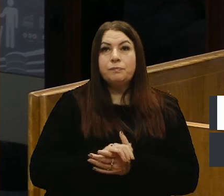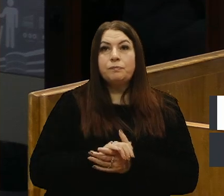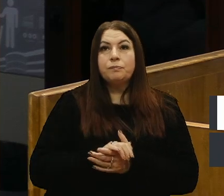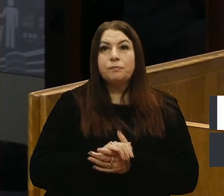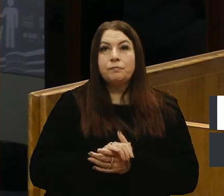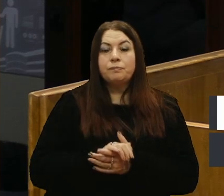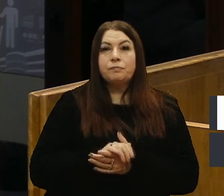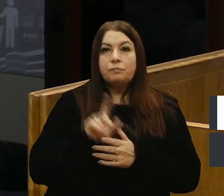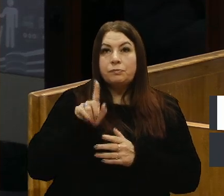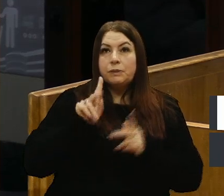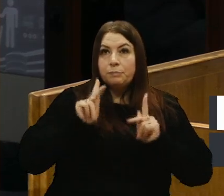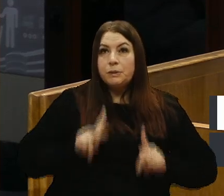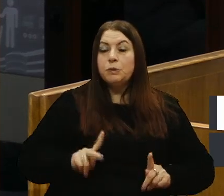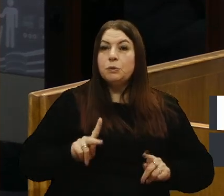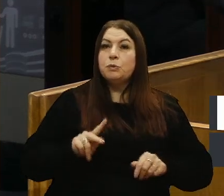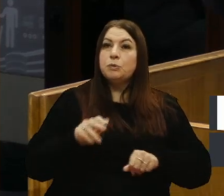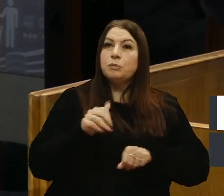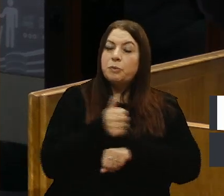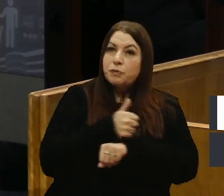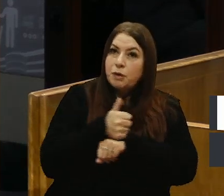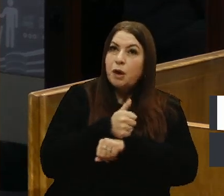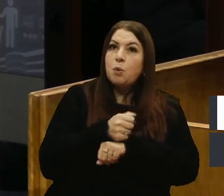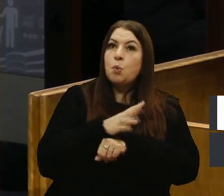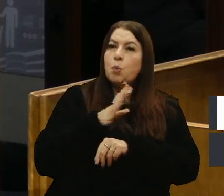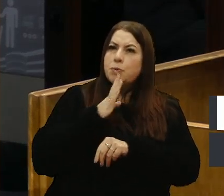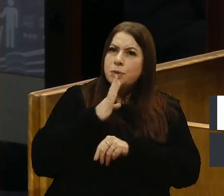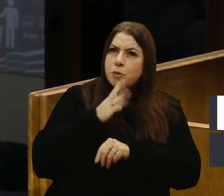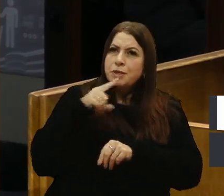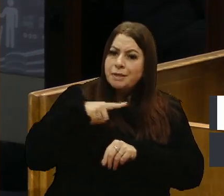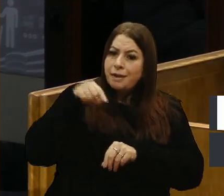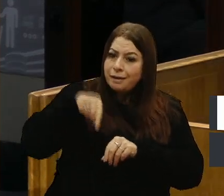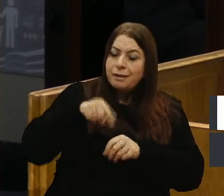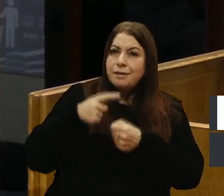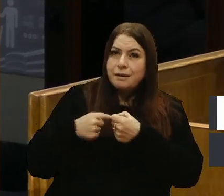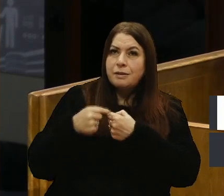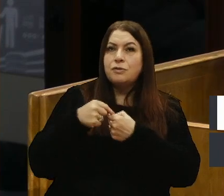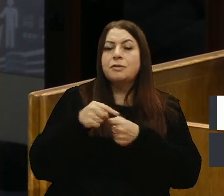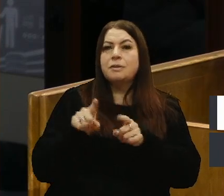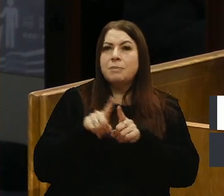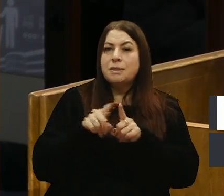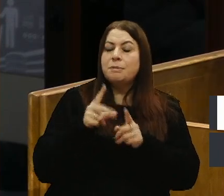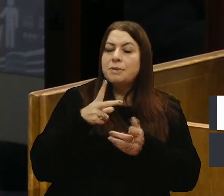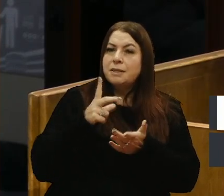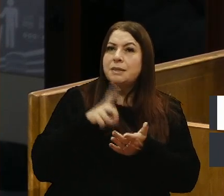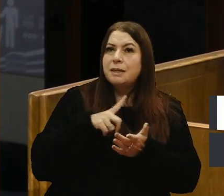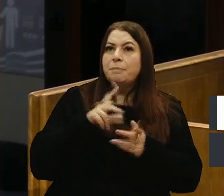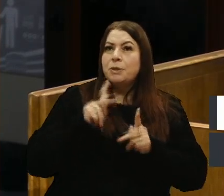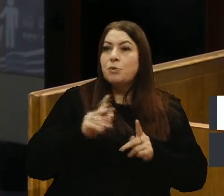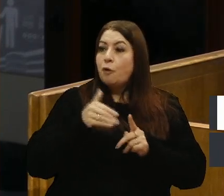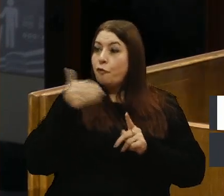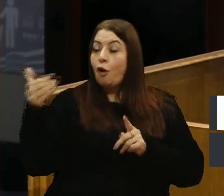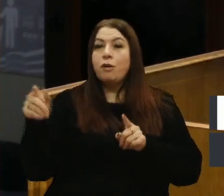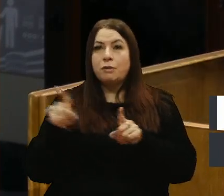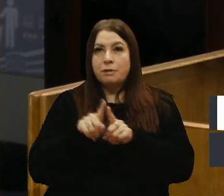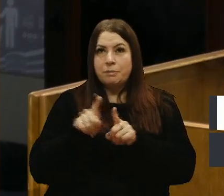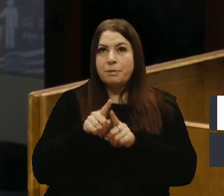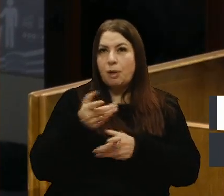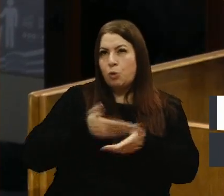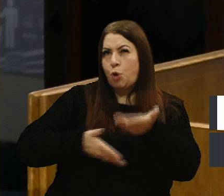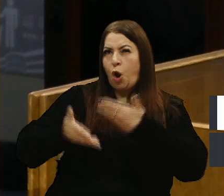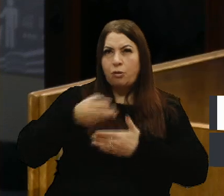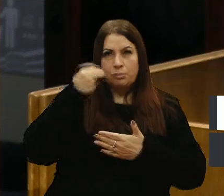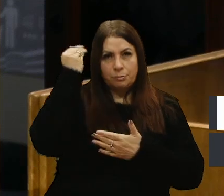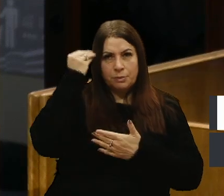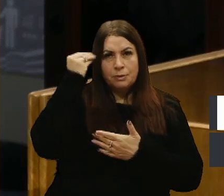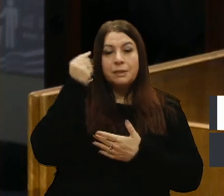capital humano, profissionais, conhecedores que temos em Caxias do Sul, mas sempre tendo gente de fora também para troca de